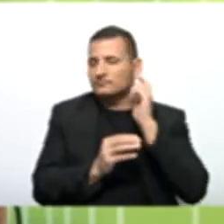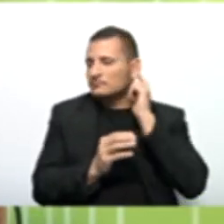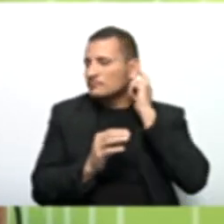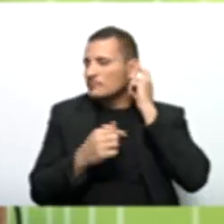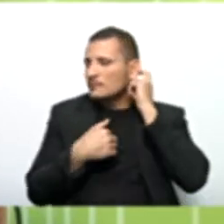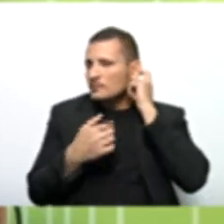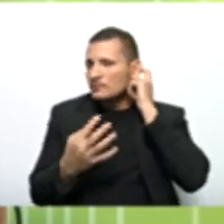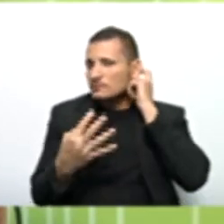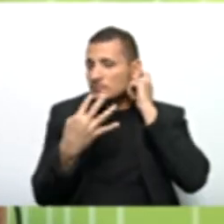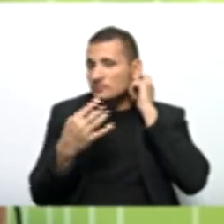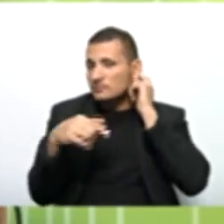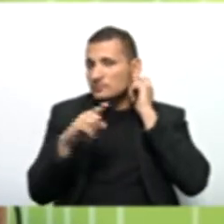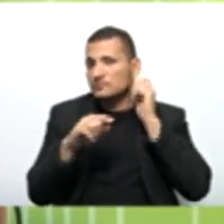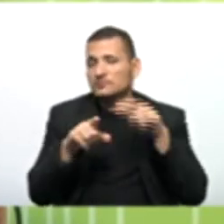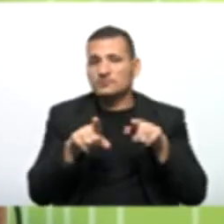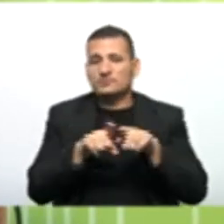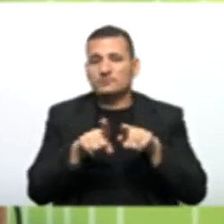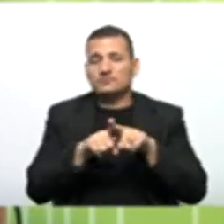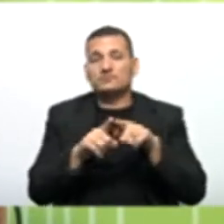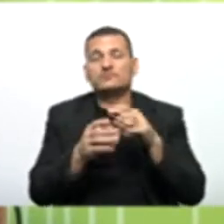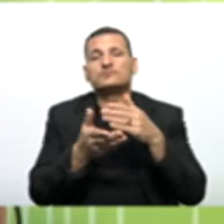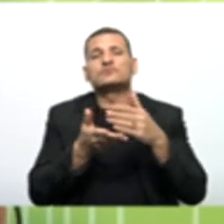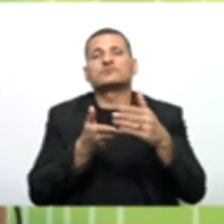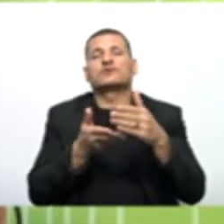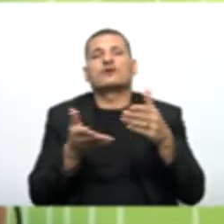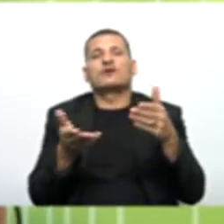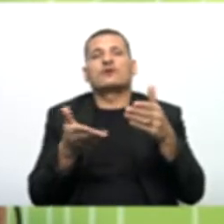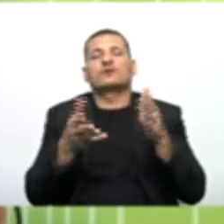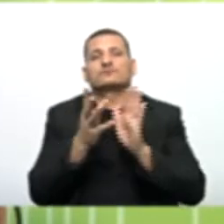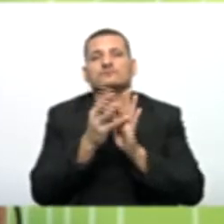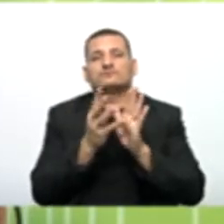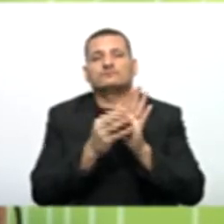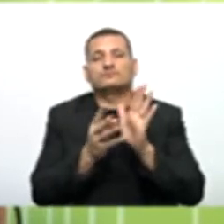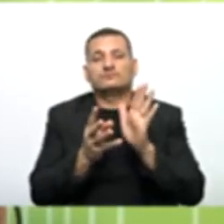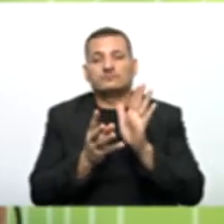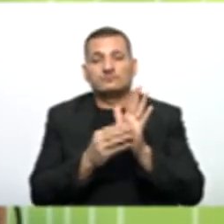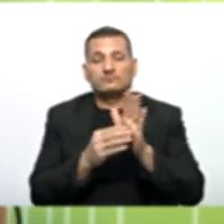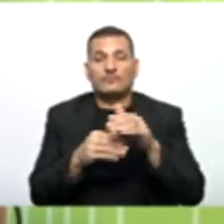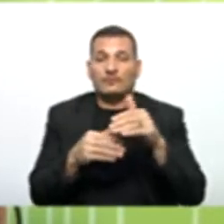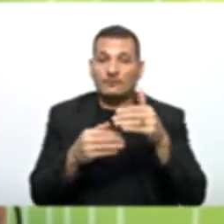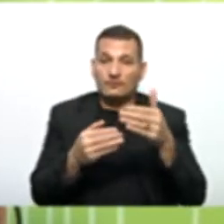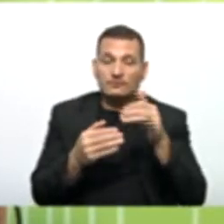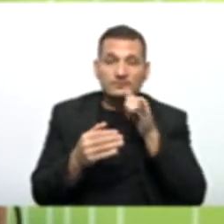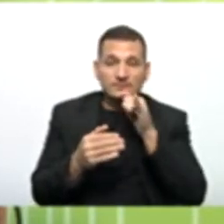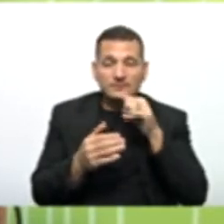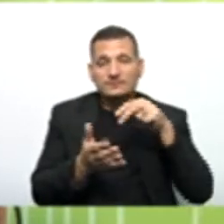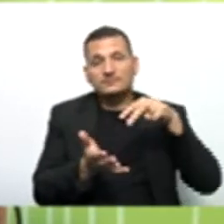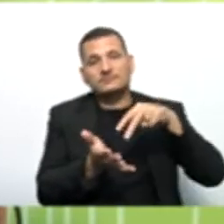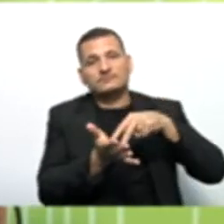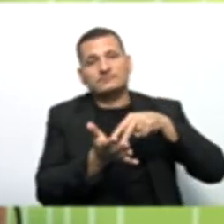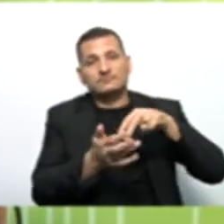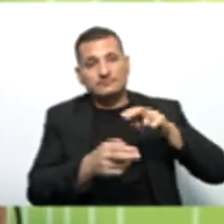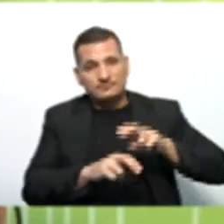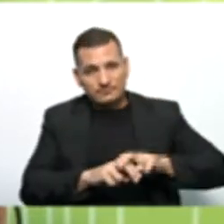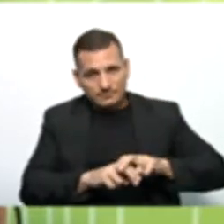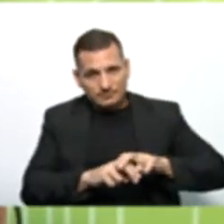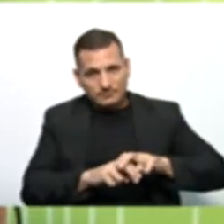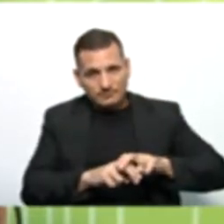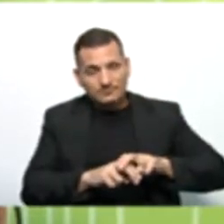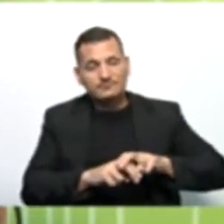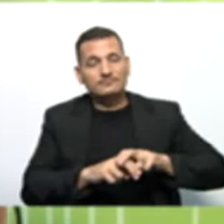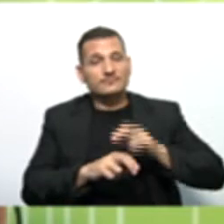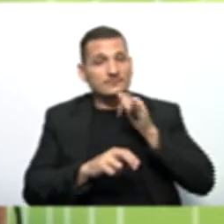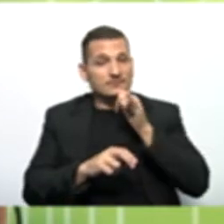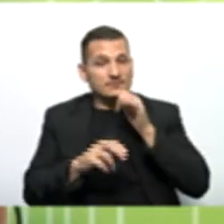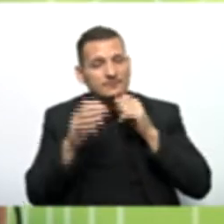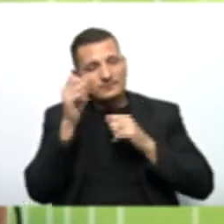atenção para vocês que a gente vai iniciar já no conteúdo da nossa aula de hoje, tá? Então quem está em pé senta, quem está sentado aí acorda, que vamos ver aqui o que